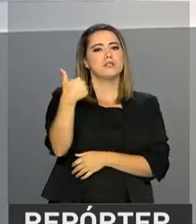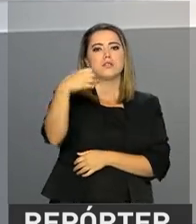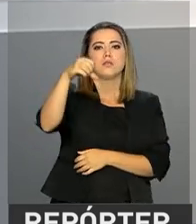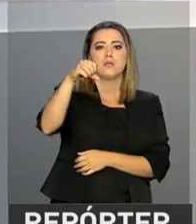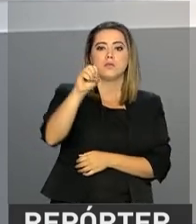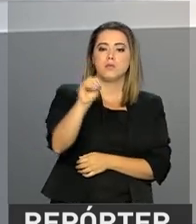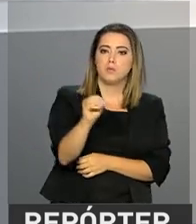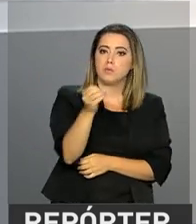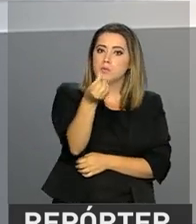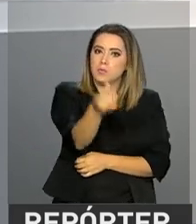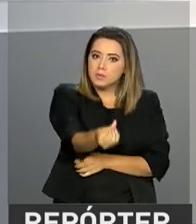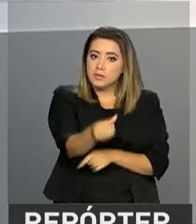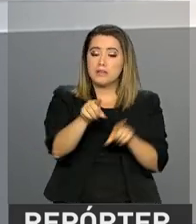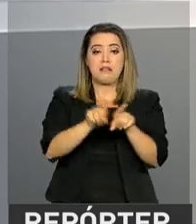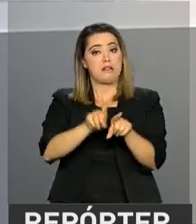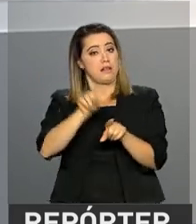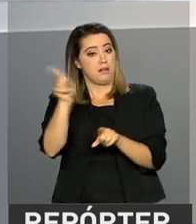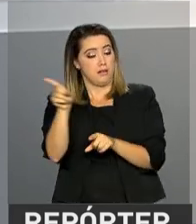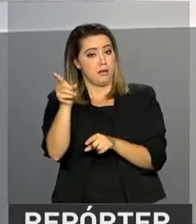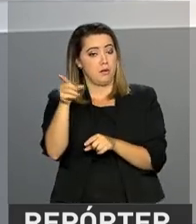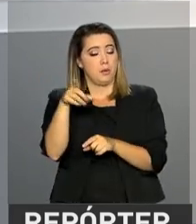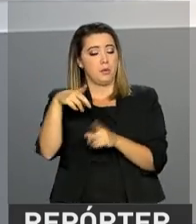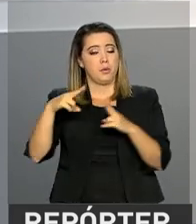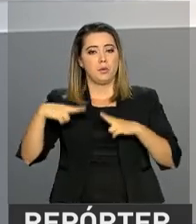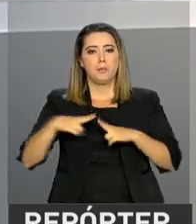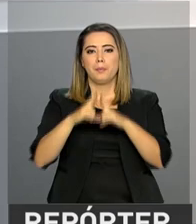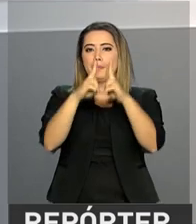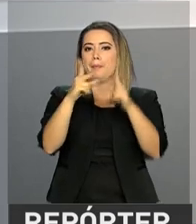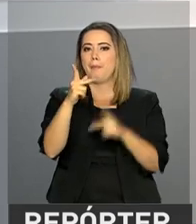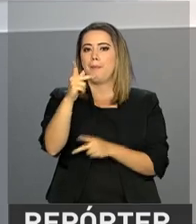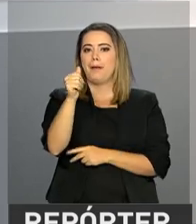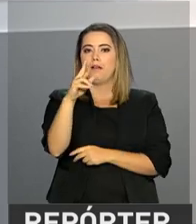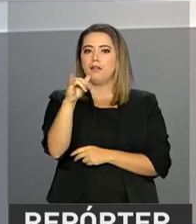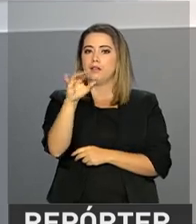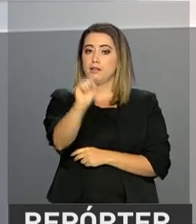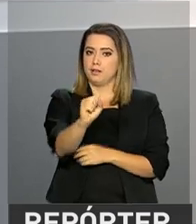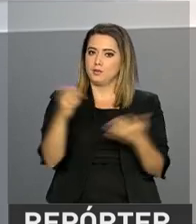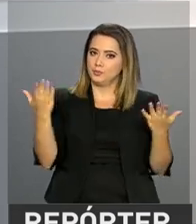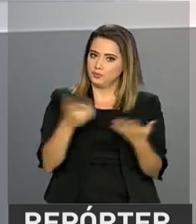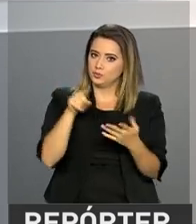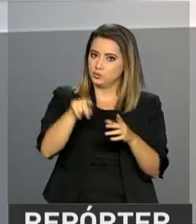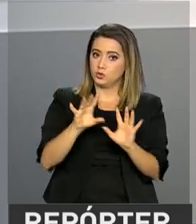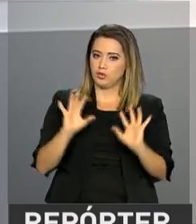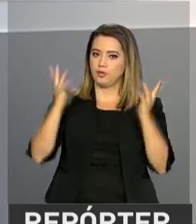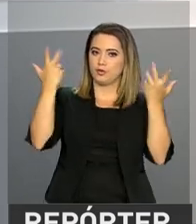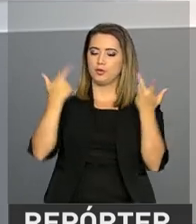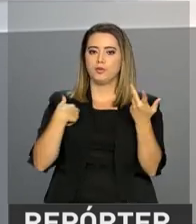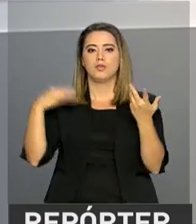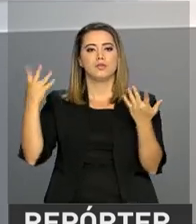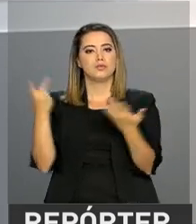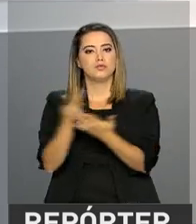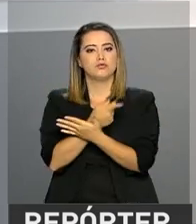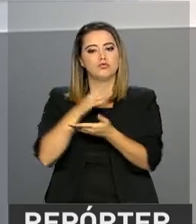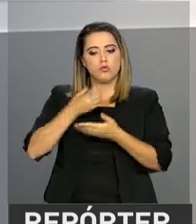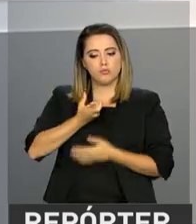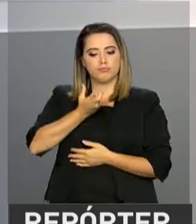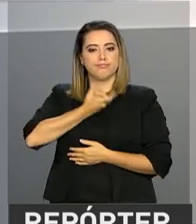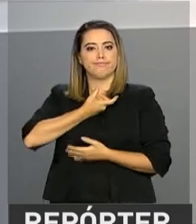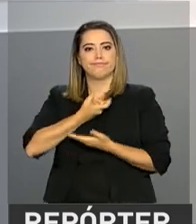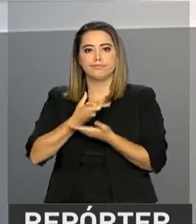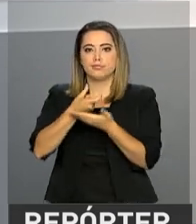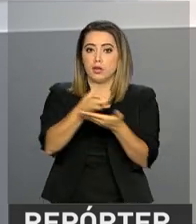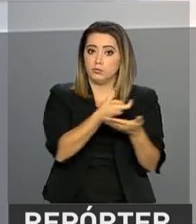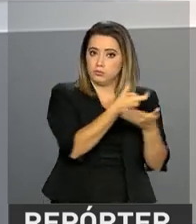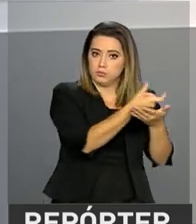alberto santos dumont em paris o comando da aeronáutica realizou um evento para comemorar o dia e na ocasião entregou medalhas da